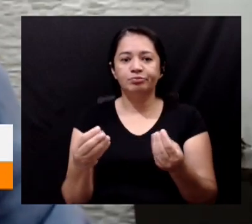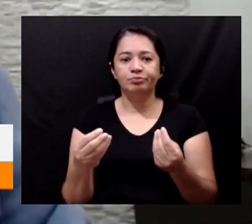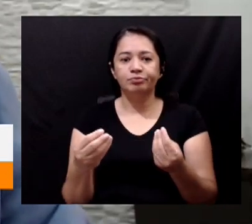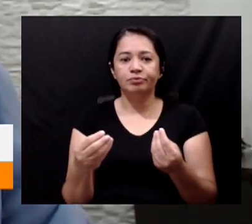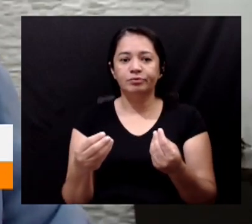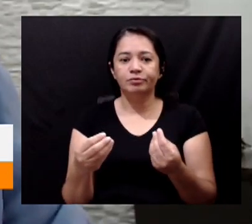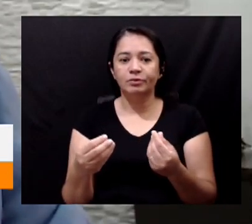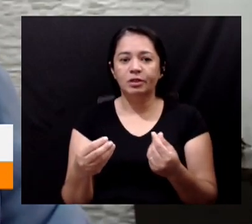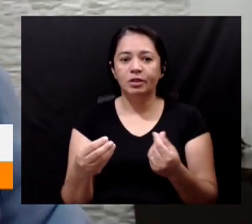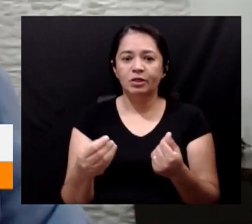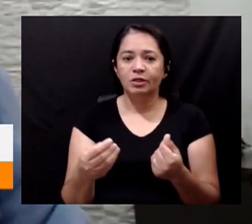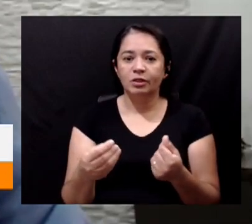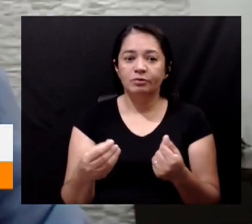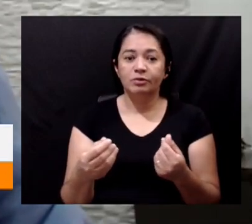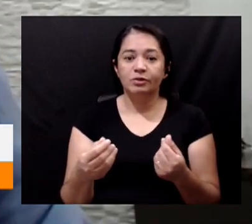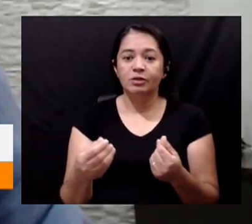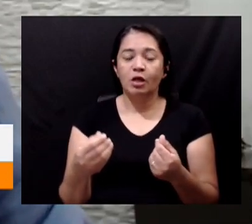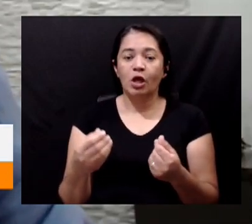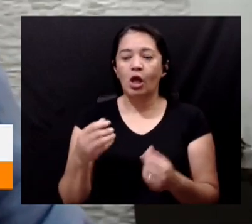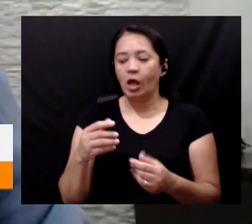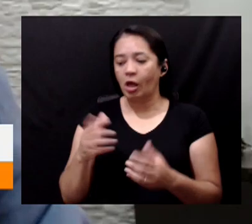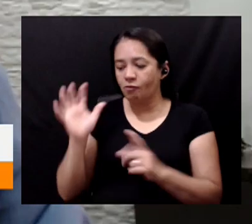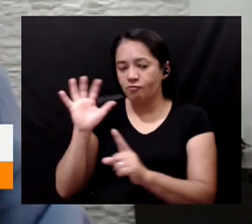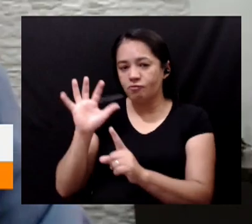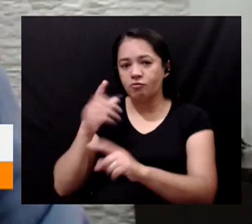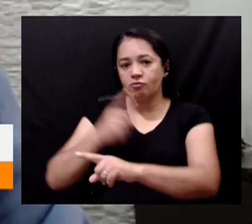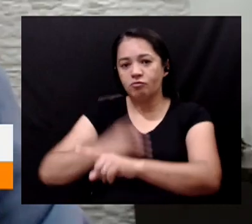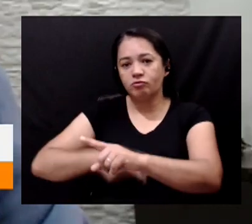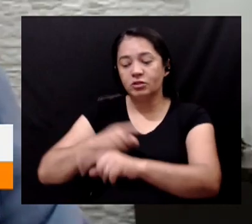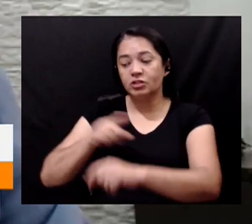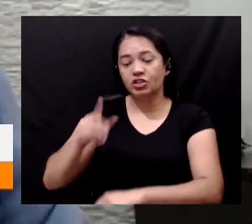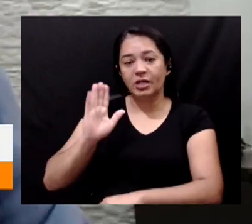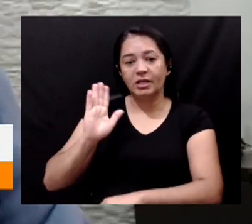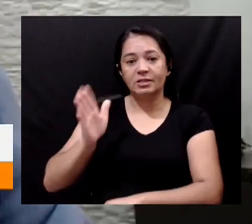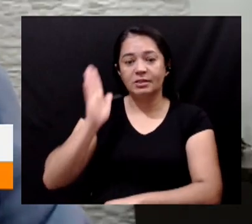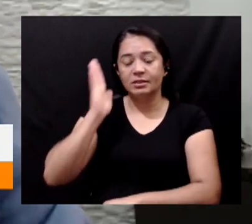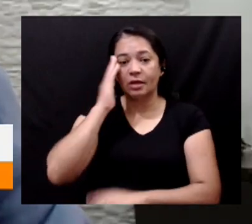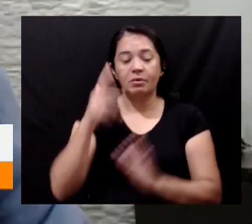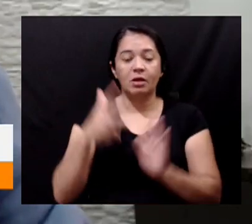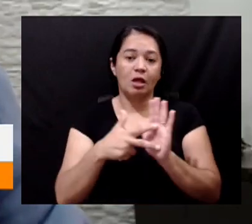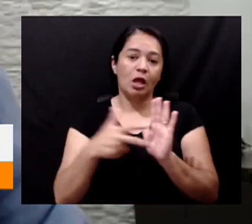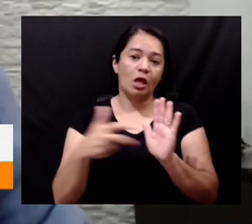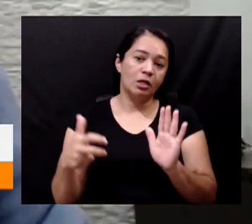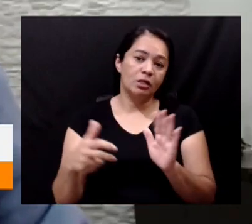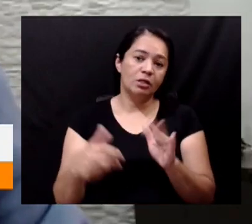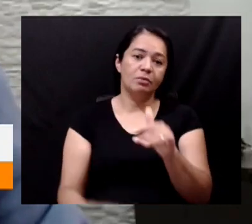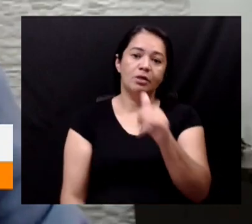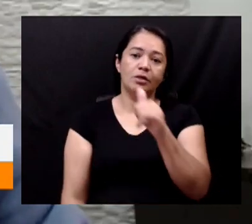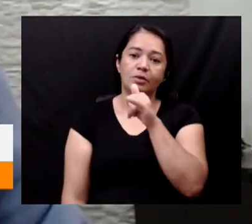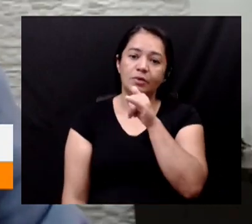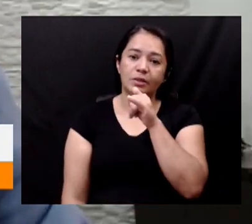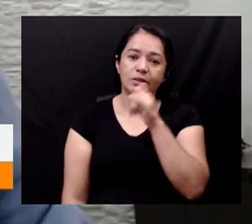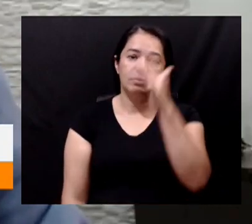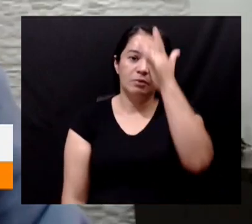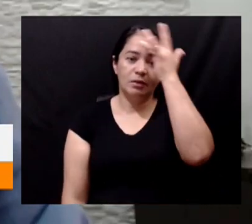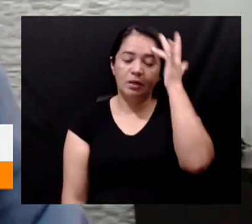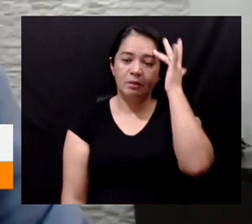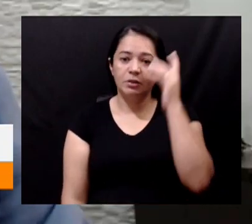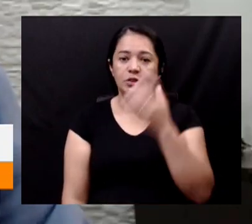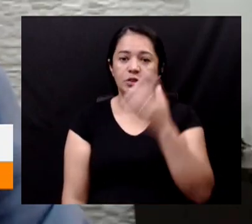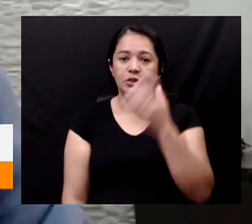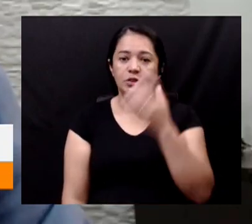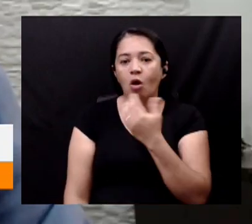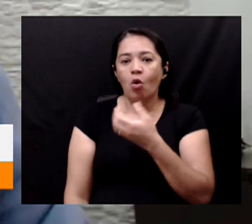automutilação, você já sabe que isso aí certamente se trata de um crime. Ou, por exemplo, no caso da pessoa estar ingerindo algum tipo de substância